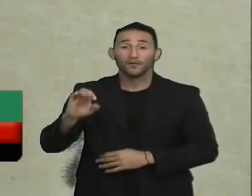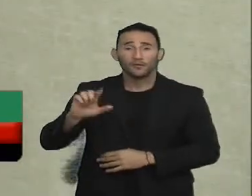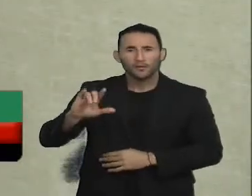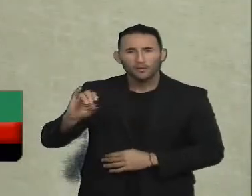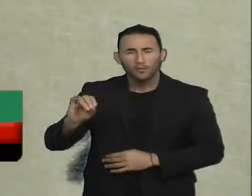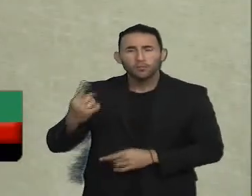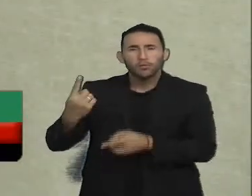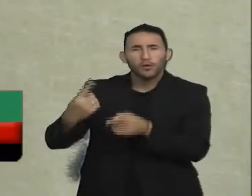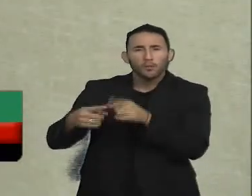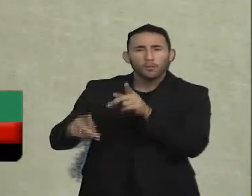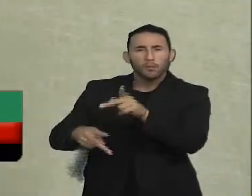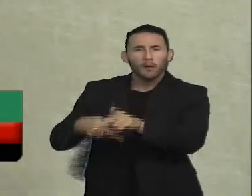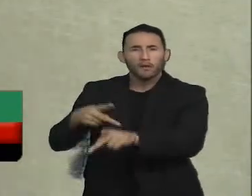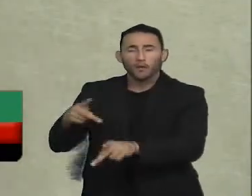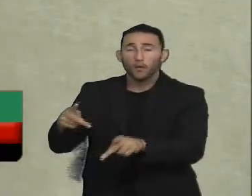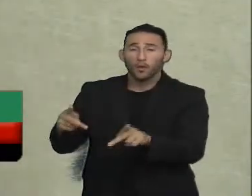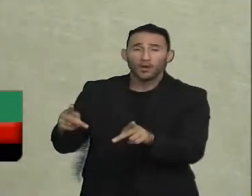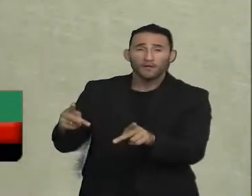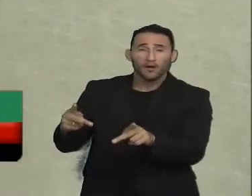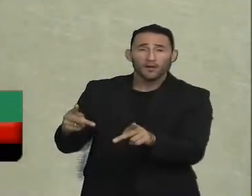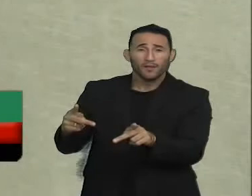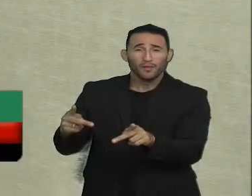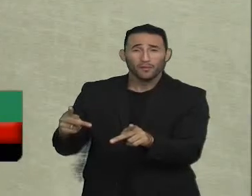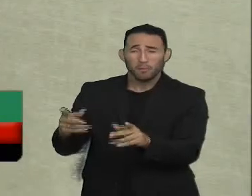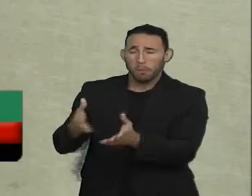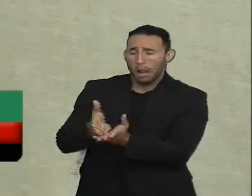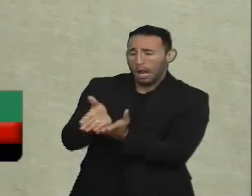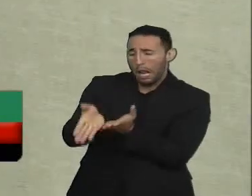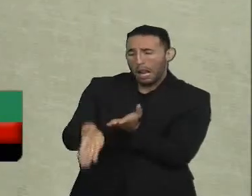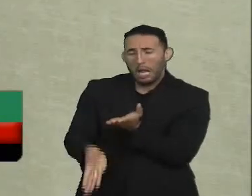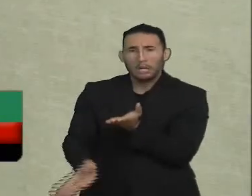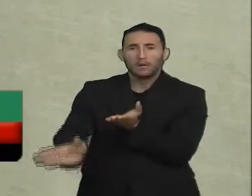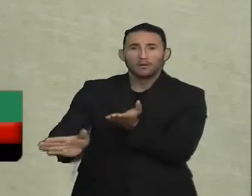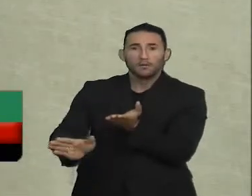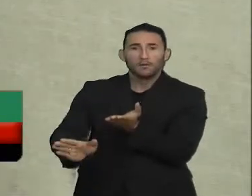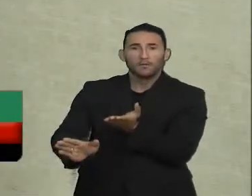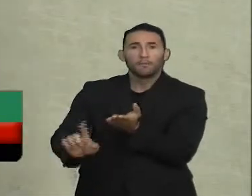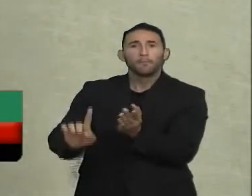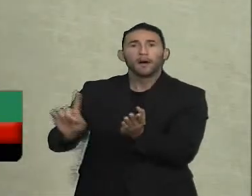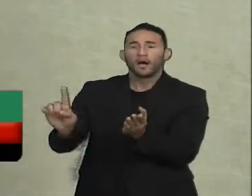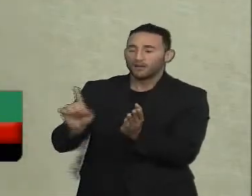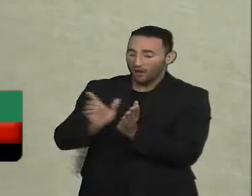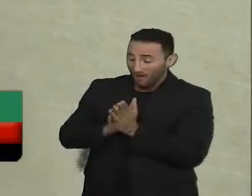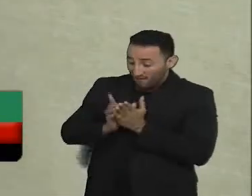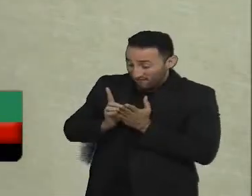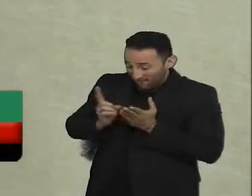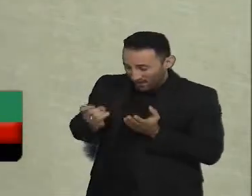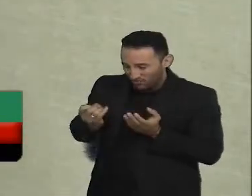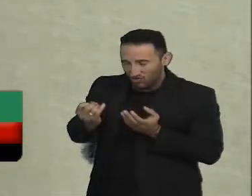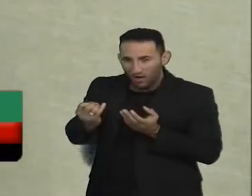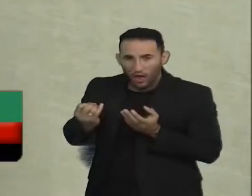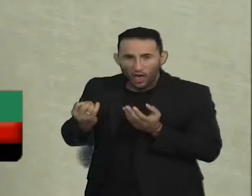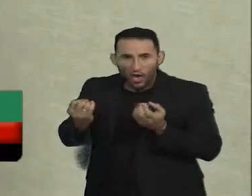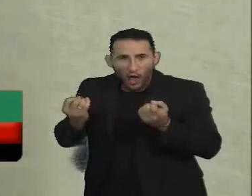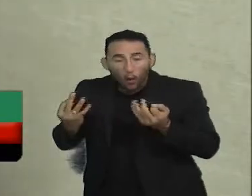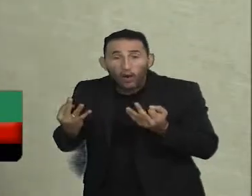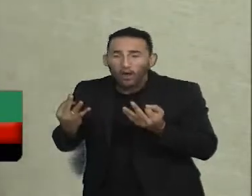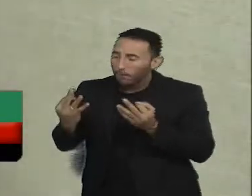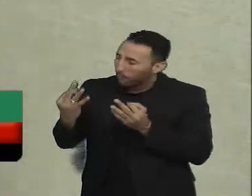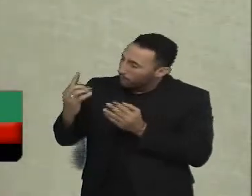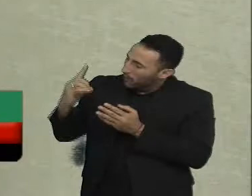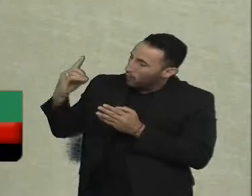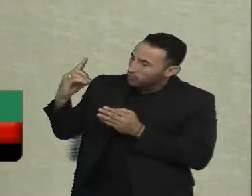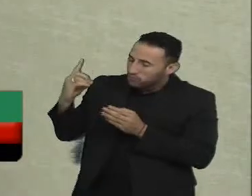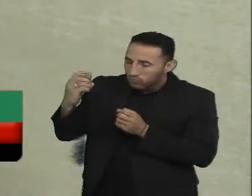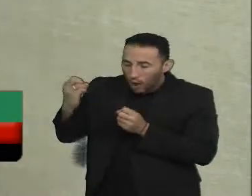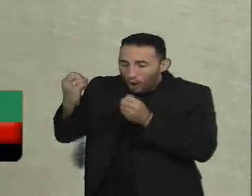escuridão, porque o evangelho é a luz. Então, as pessoas, não a escuridão física, né, mas a escuridão de